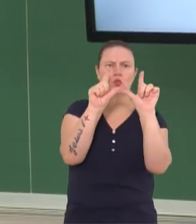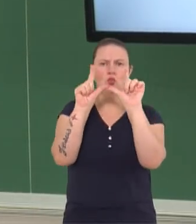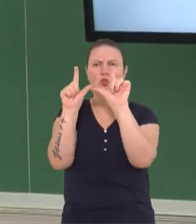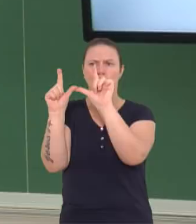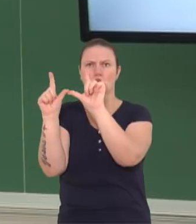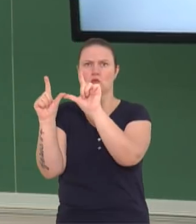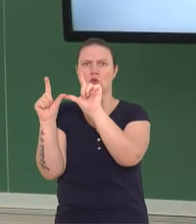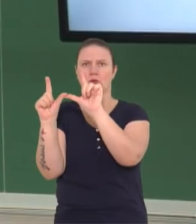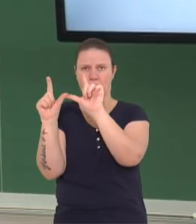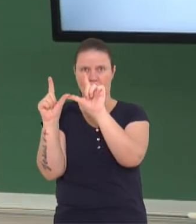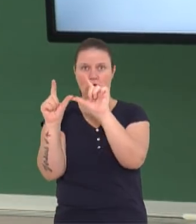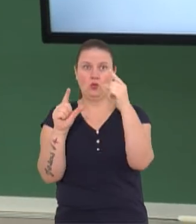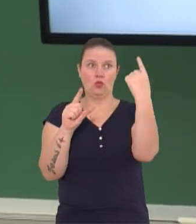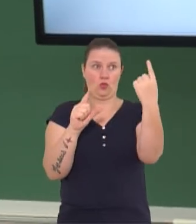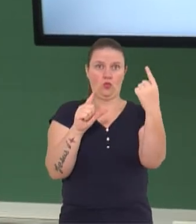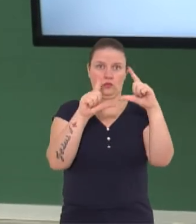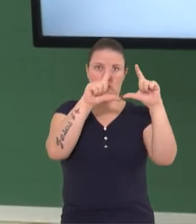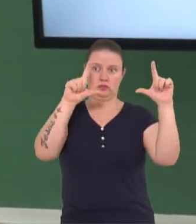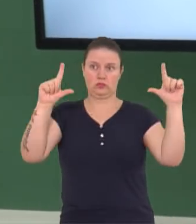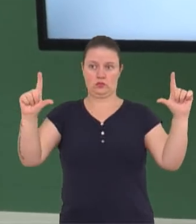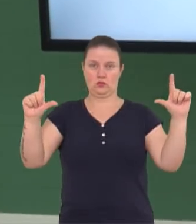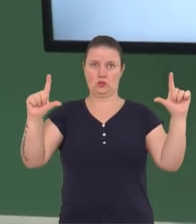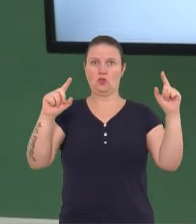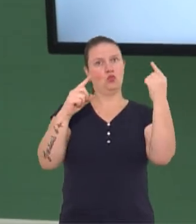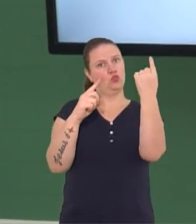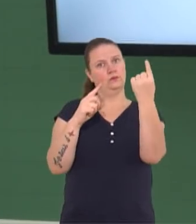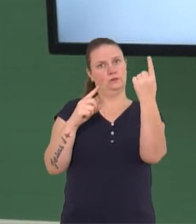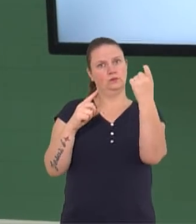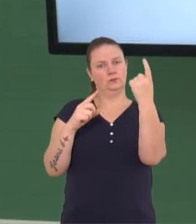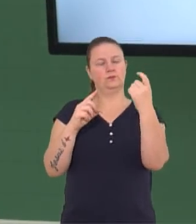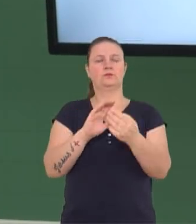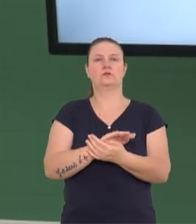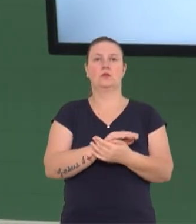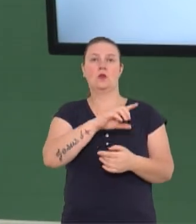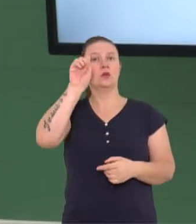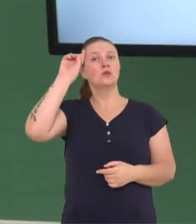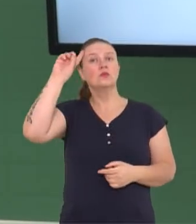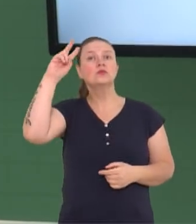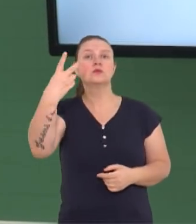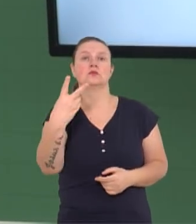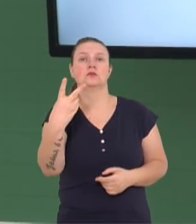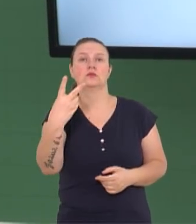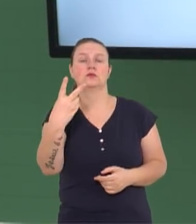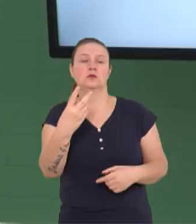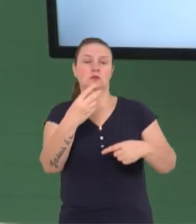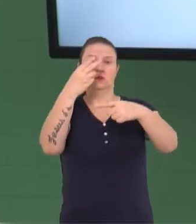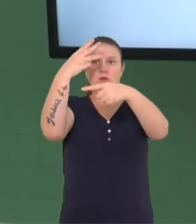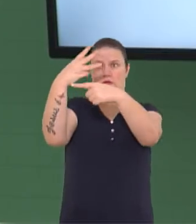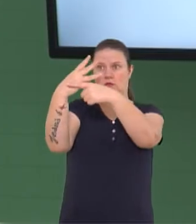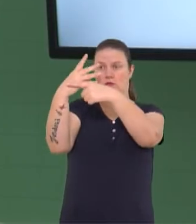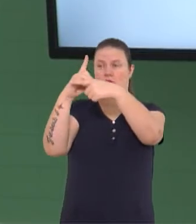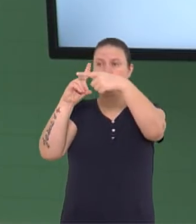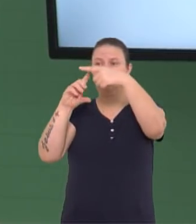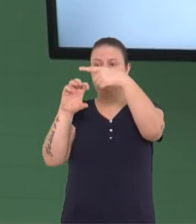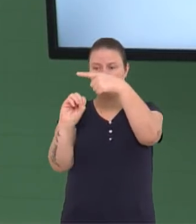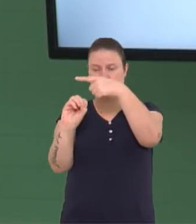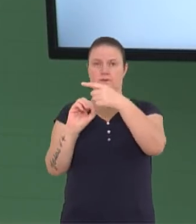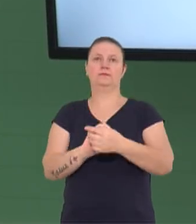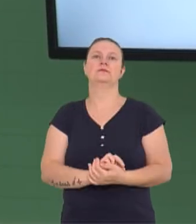uma delas. No segundo dia, 3/10. Então, olha lá. Primeiro